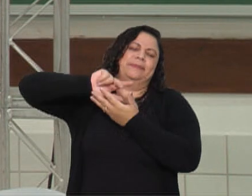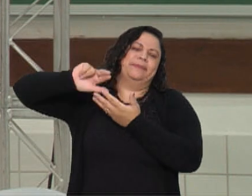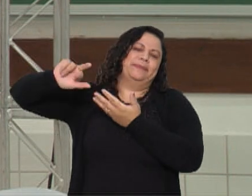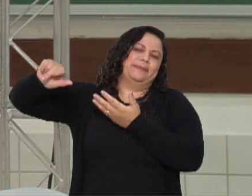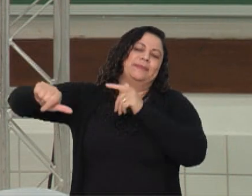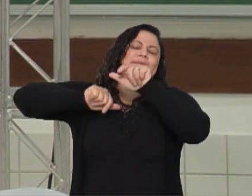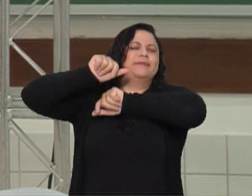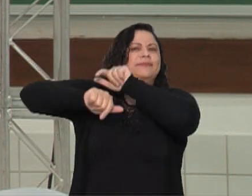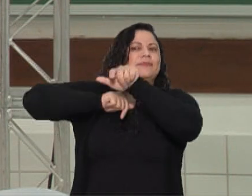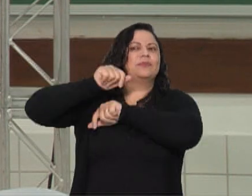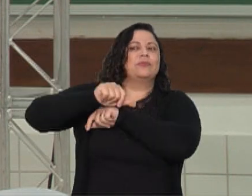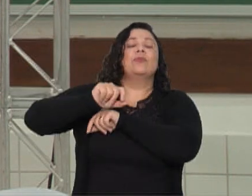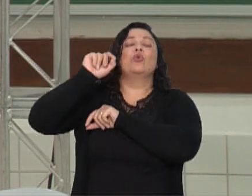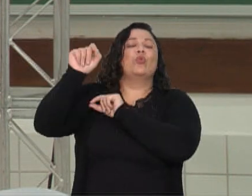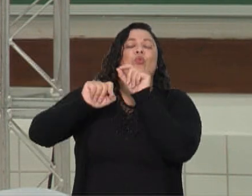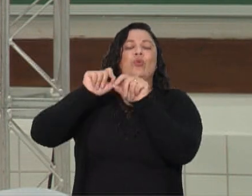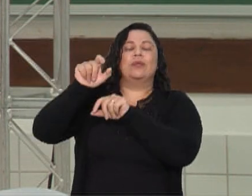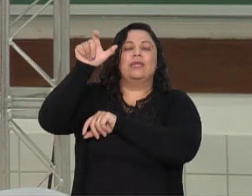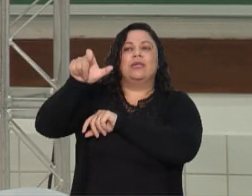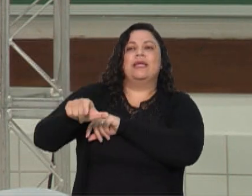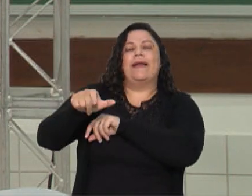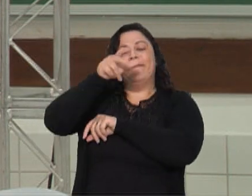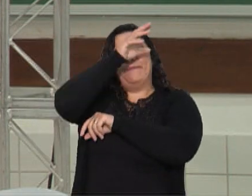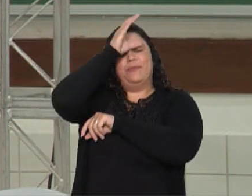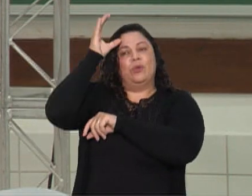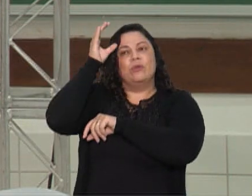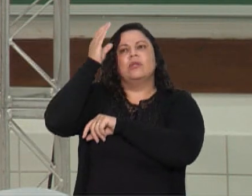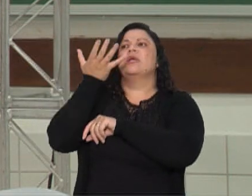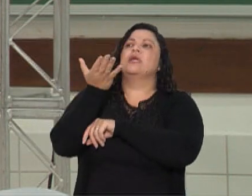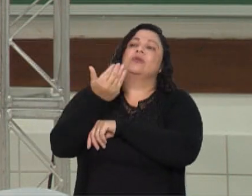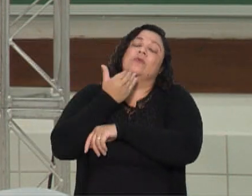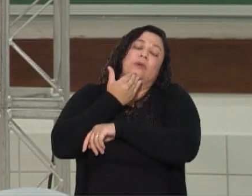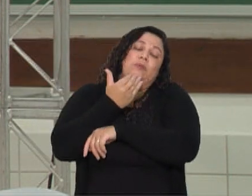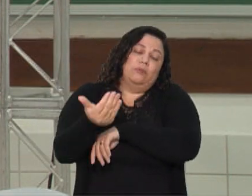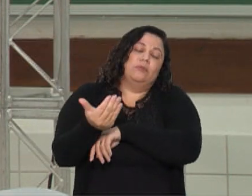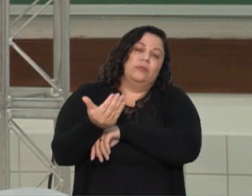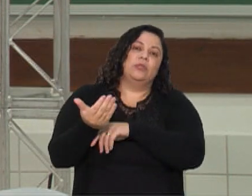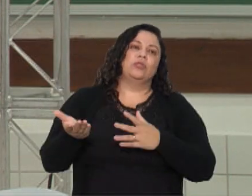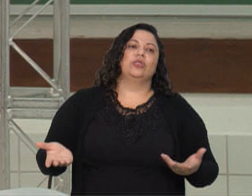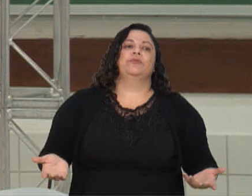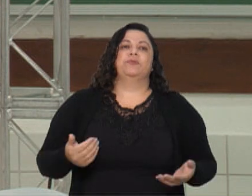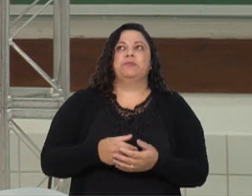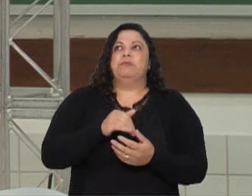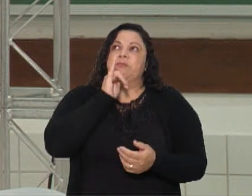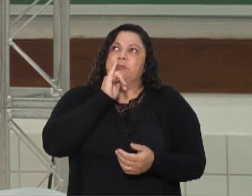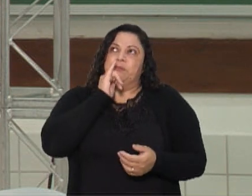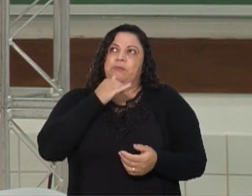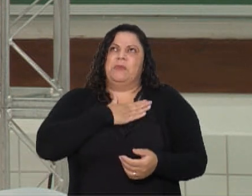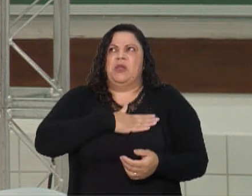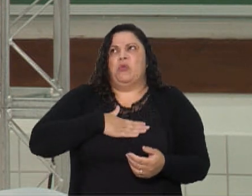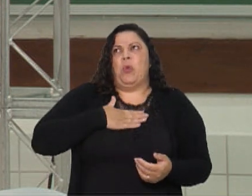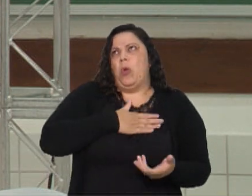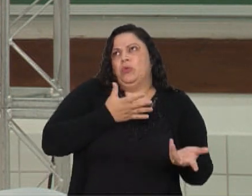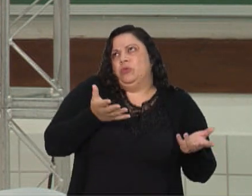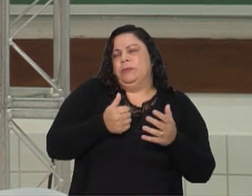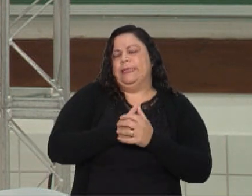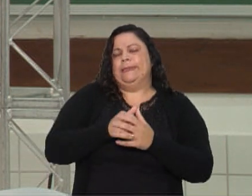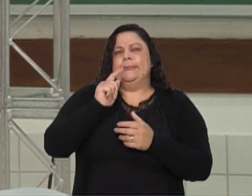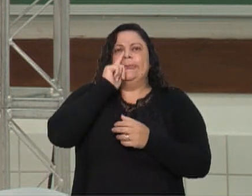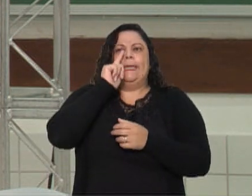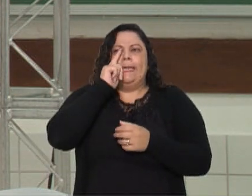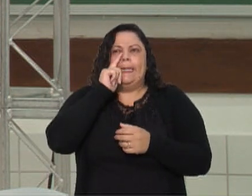que encomendou o projeto vai lhe pedir. Ah, eu gosto de um estilo mais greco-romano, com aquelas